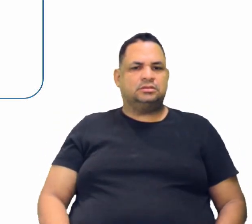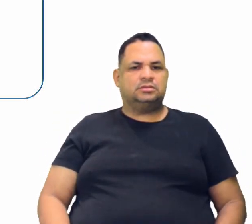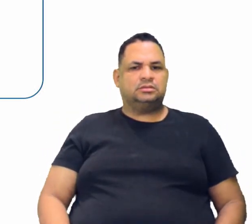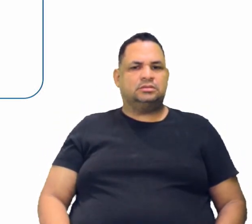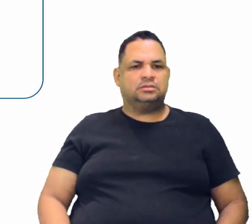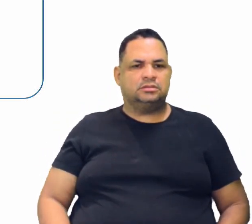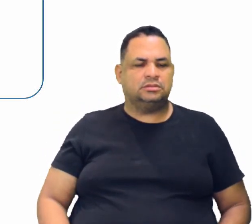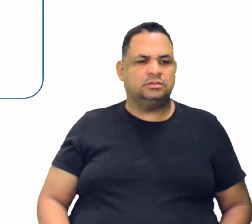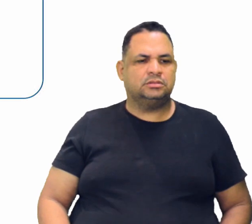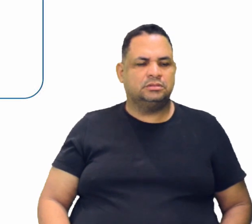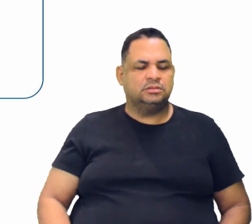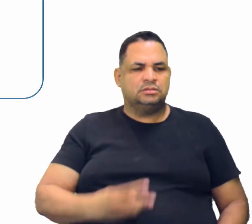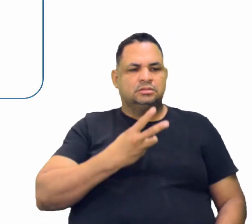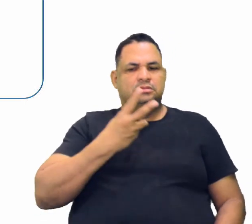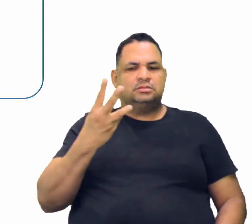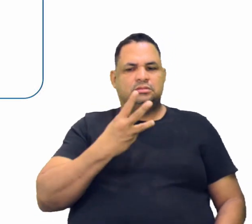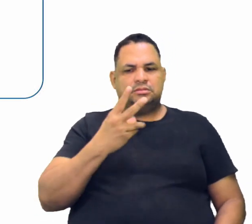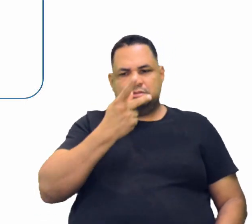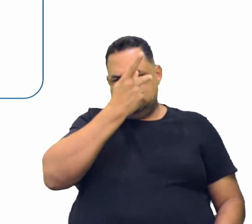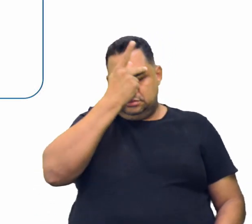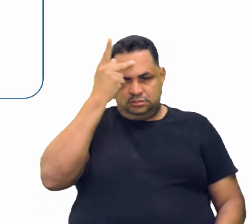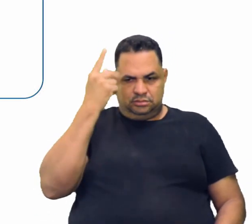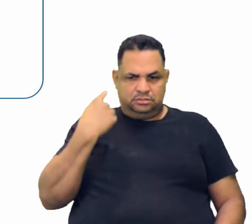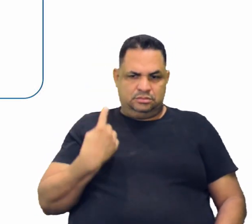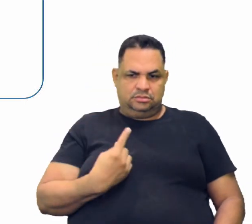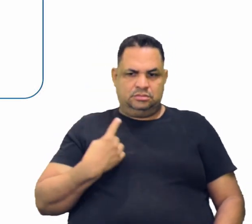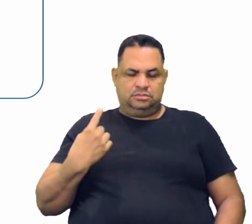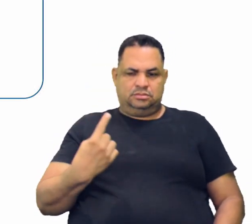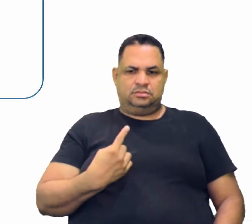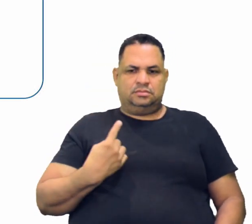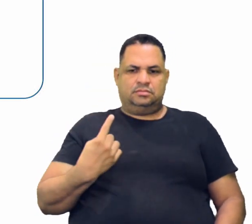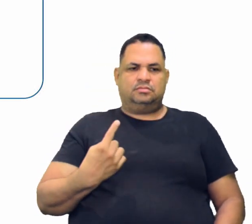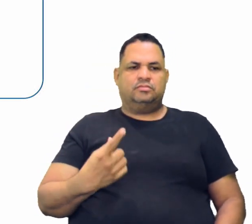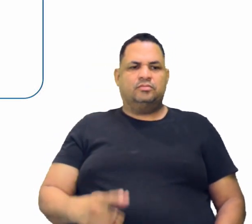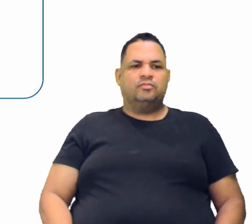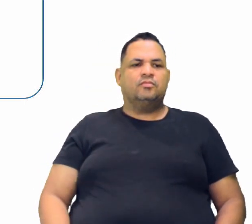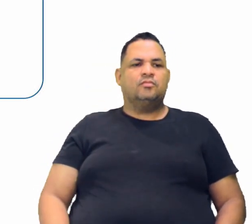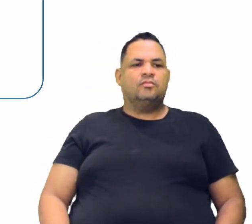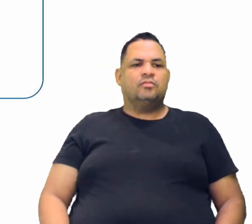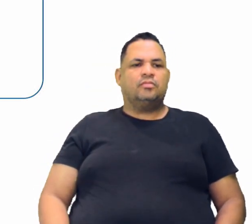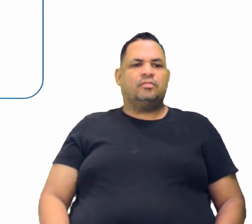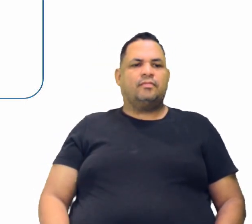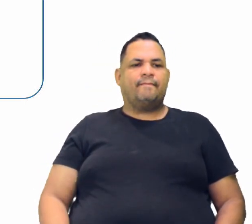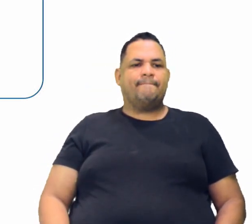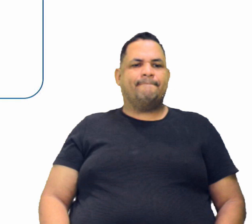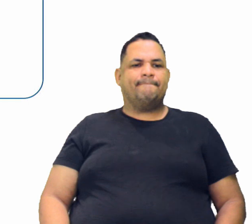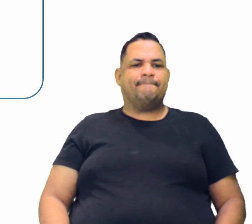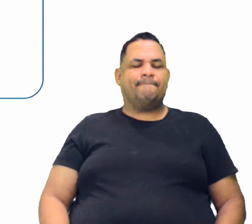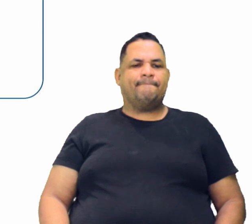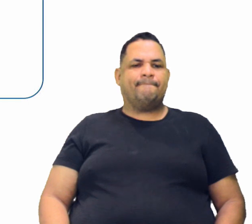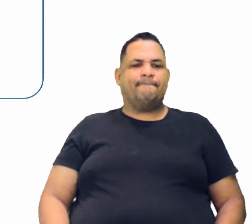pessoa do singular. Toda vez que, ó, pessoa do singular.